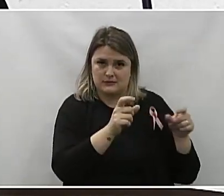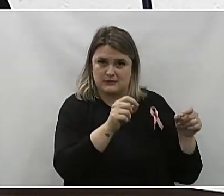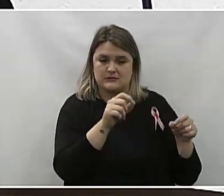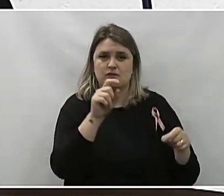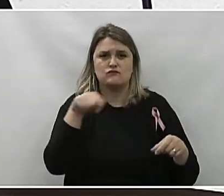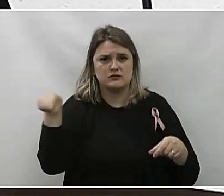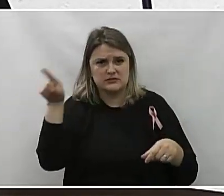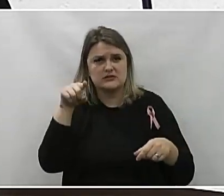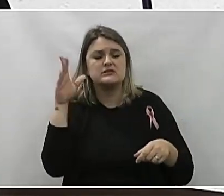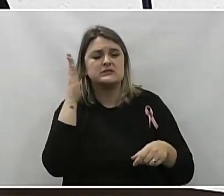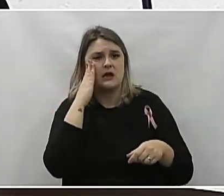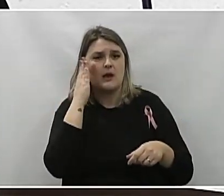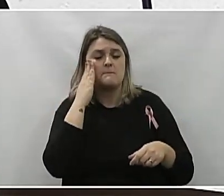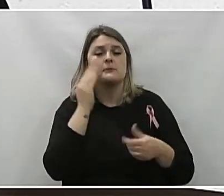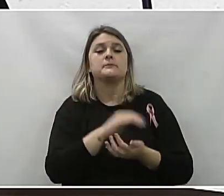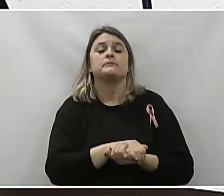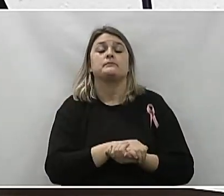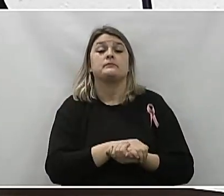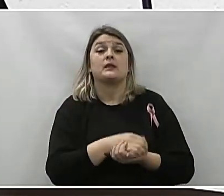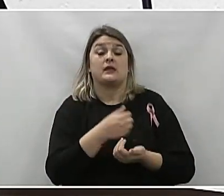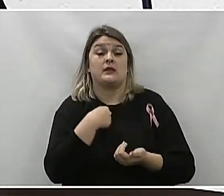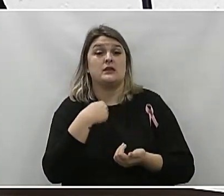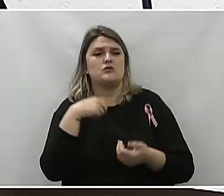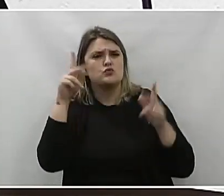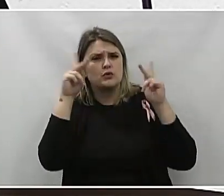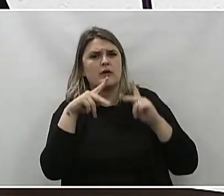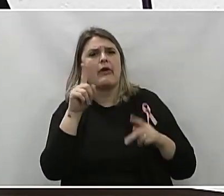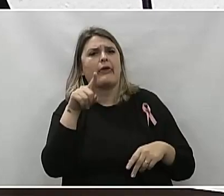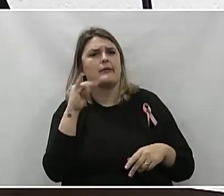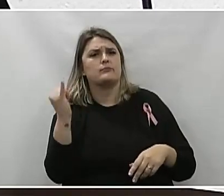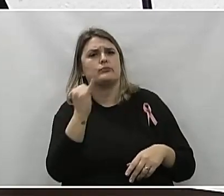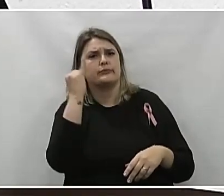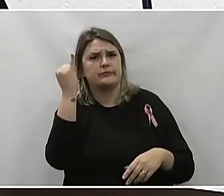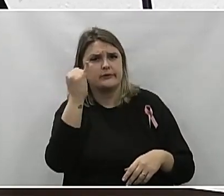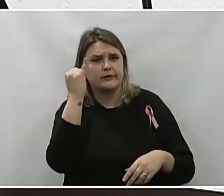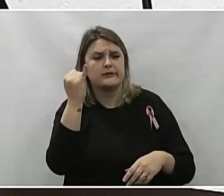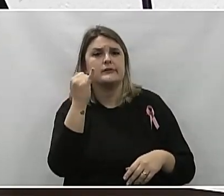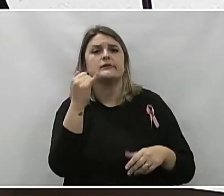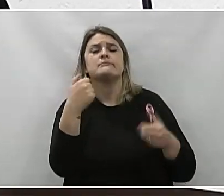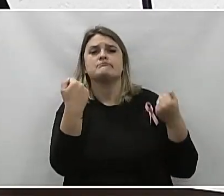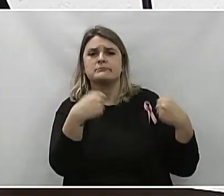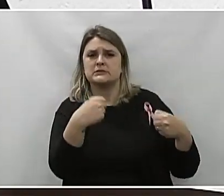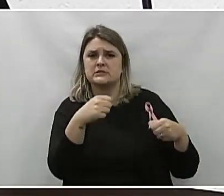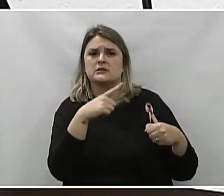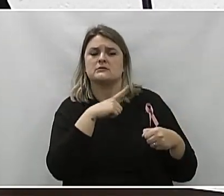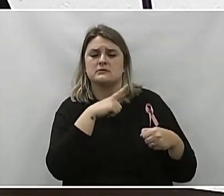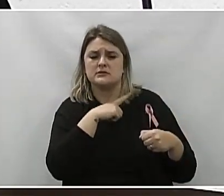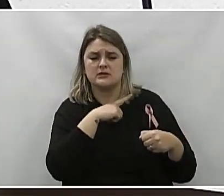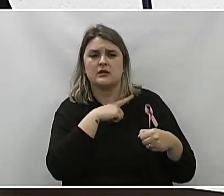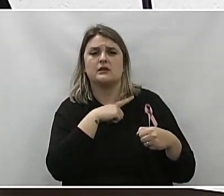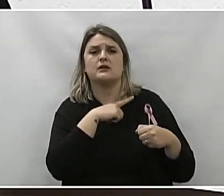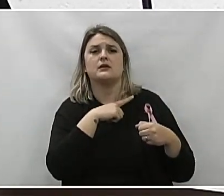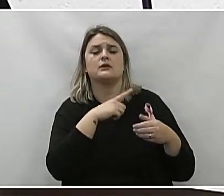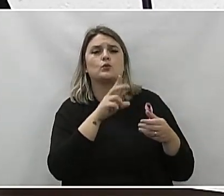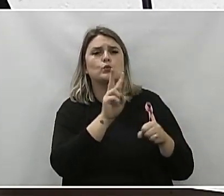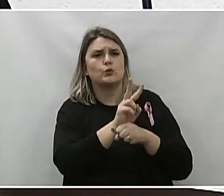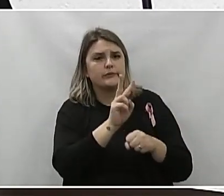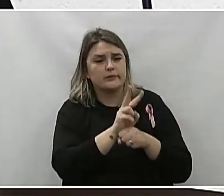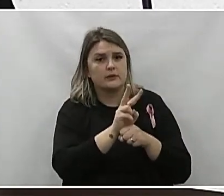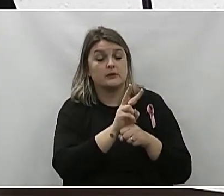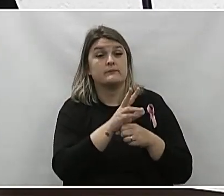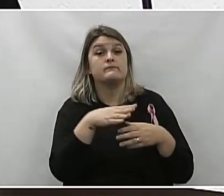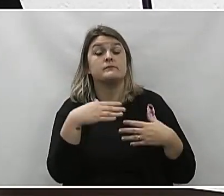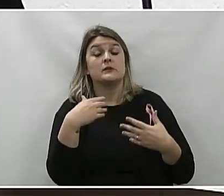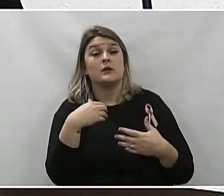também e eu sei a importância e Todos sabem como é necessário a gente abranger os cuidados